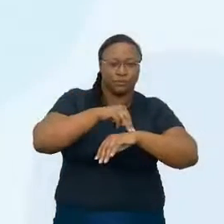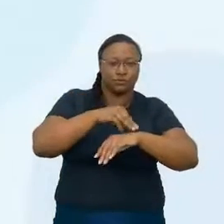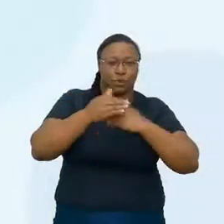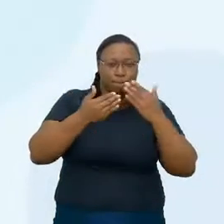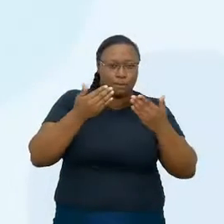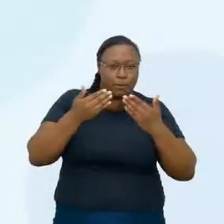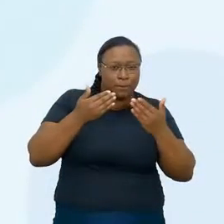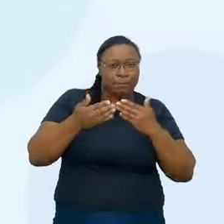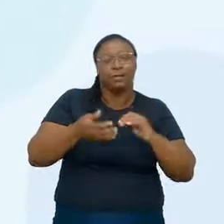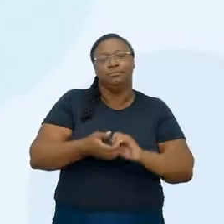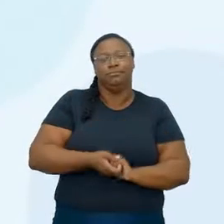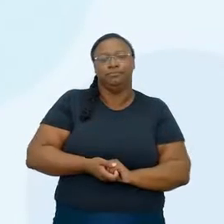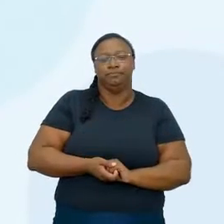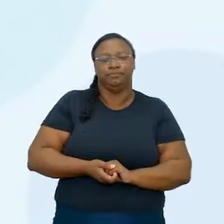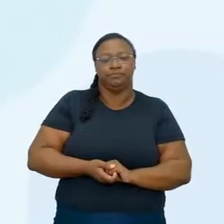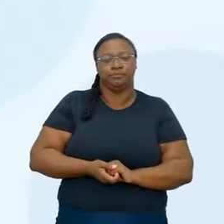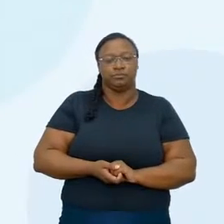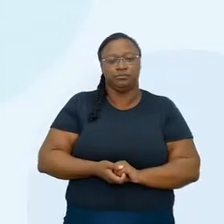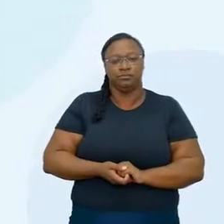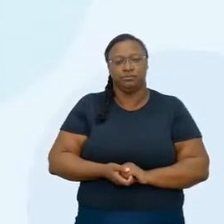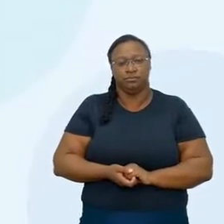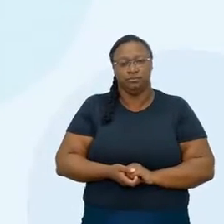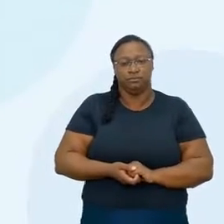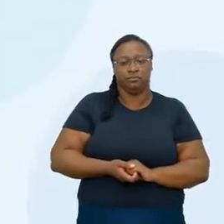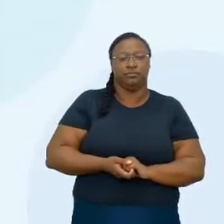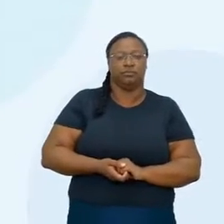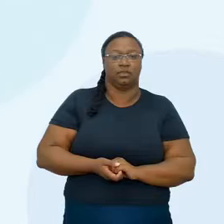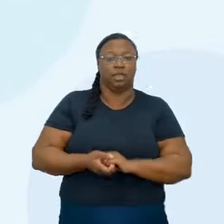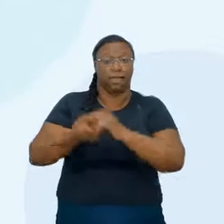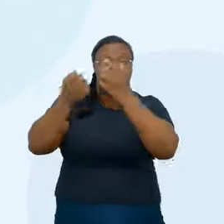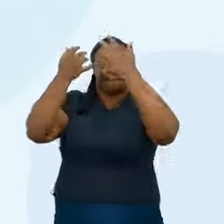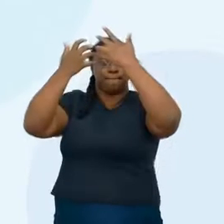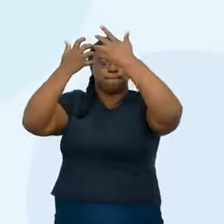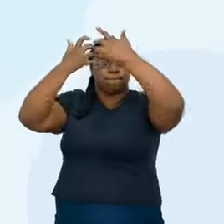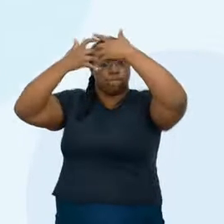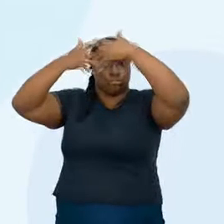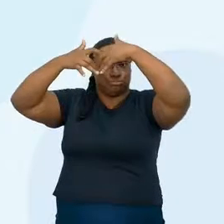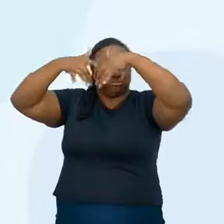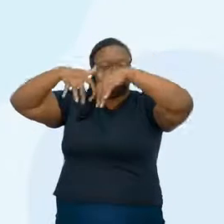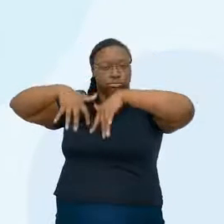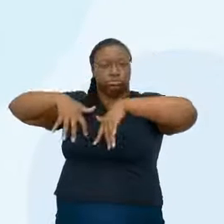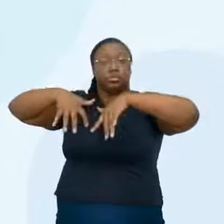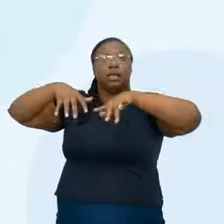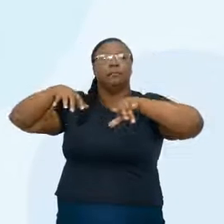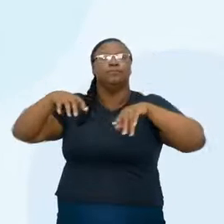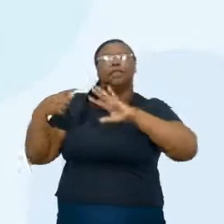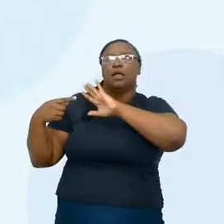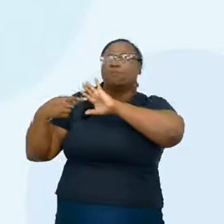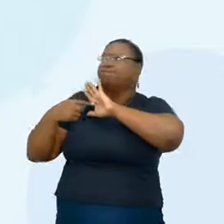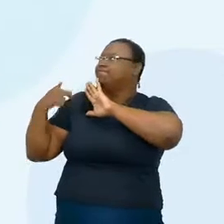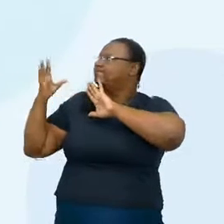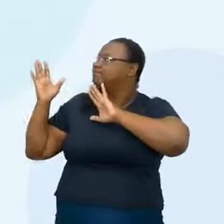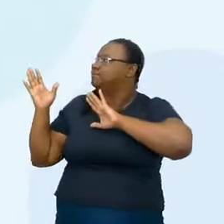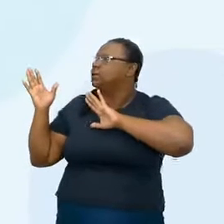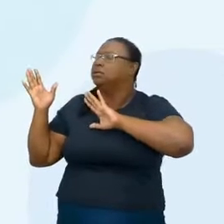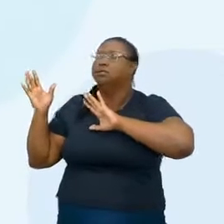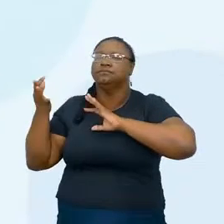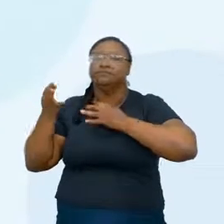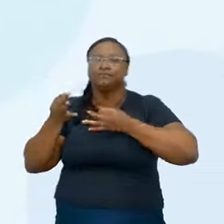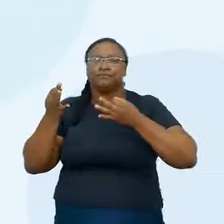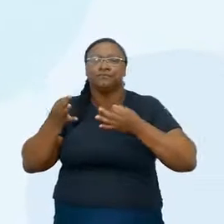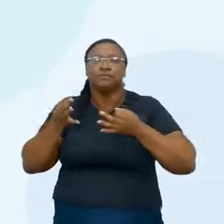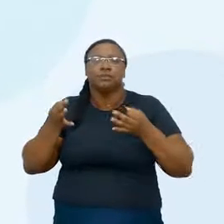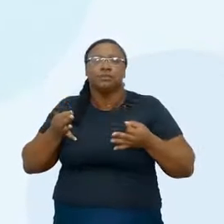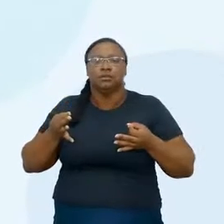gente passa os próximos 40 minutos para vocês, né? E aí a proposta realmente já, né, de mão na massa, da gente já, né,